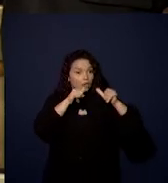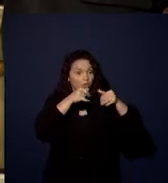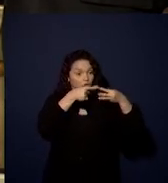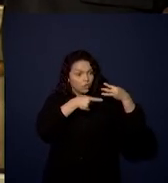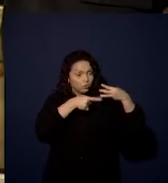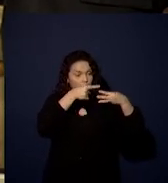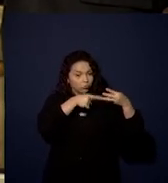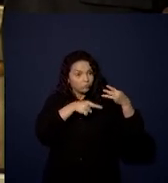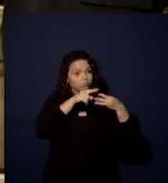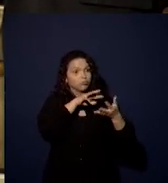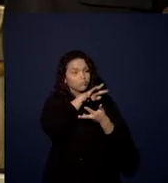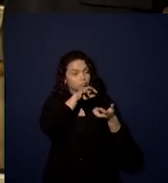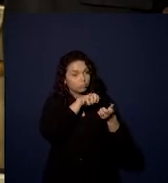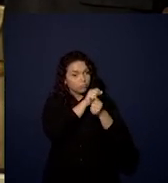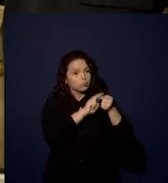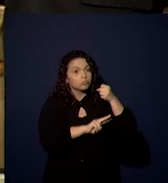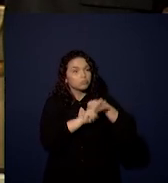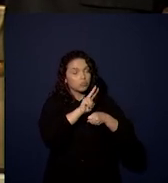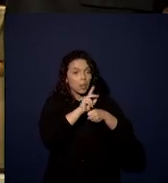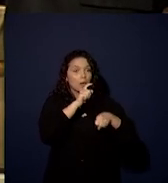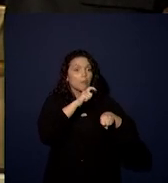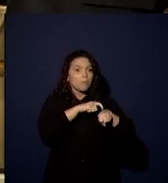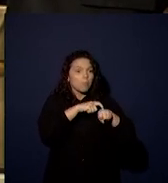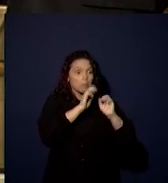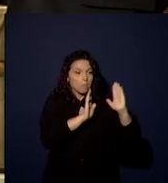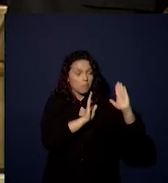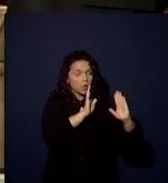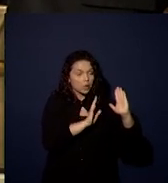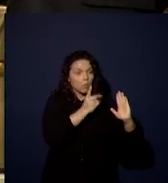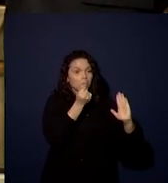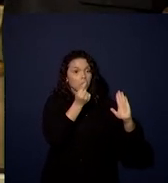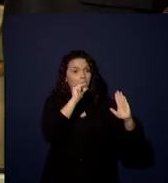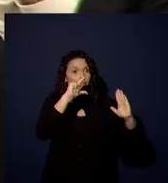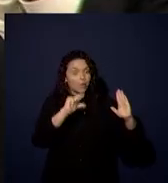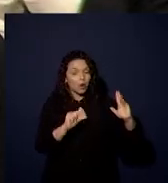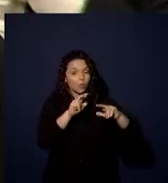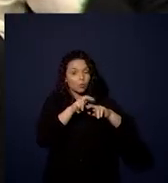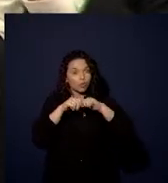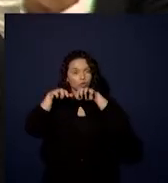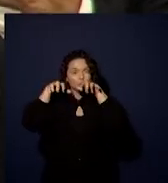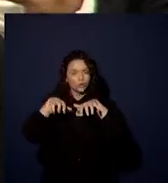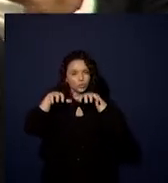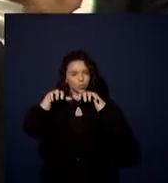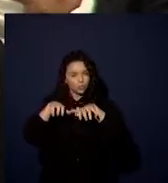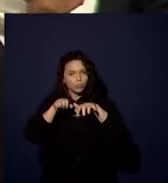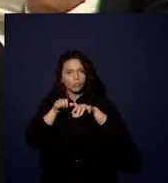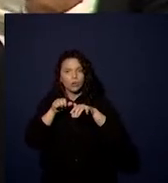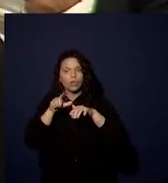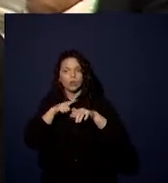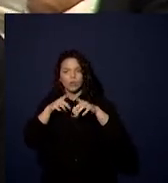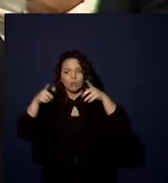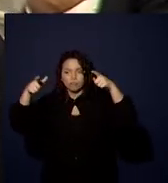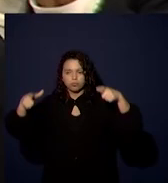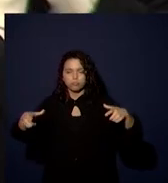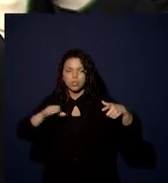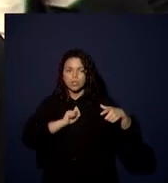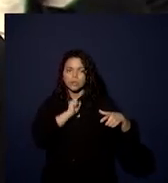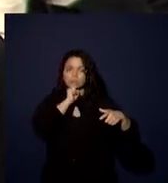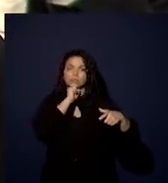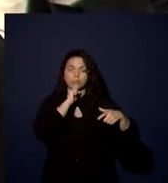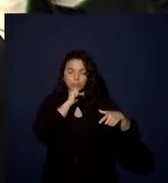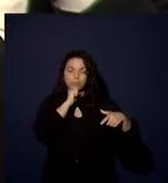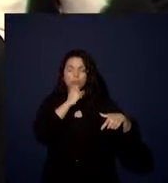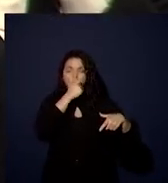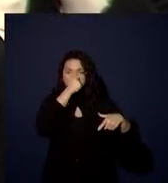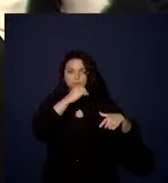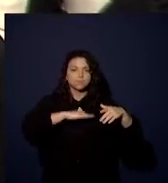tá no momento de preço muito barato e função dessa hidrologia mas isso leva um outro problema né Para a gente refletir